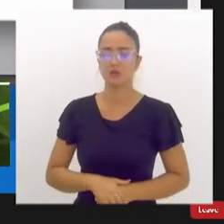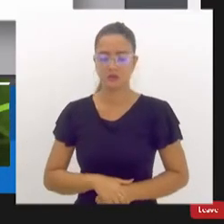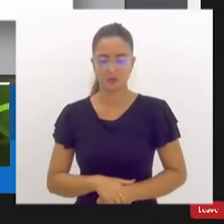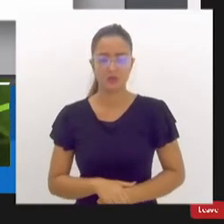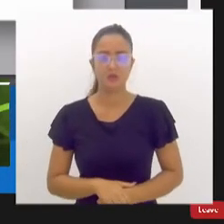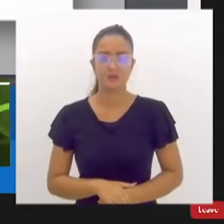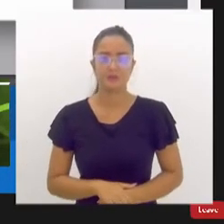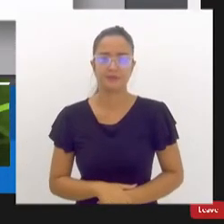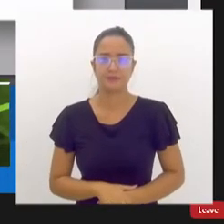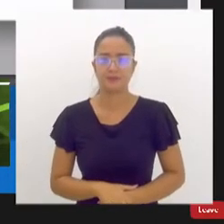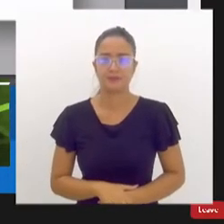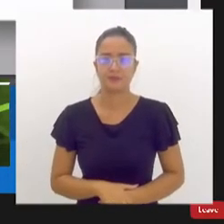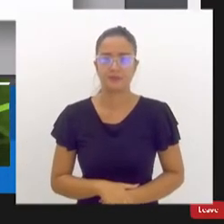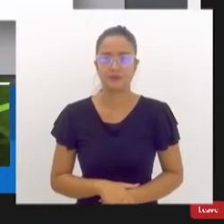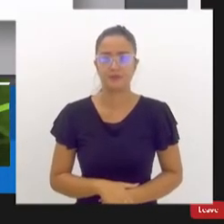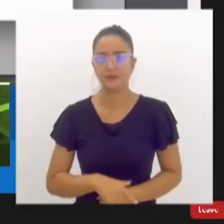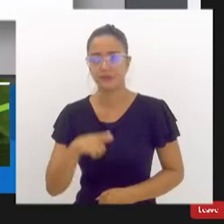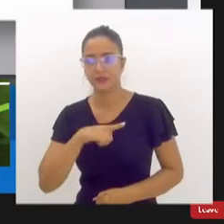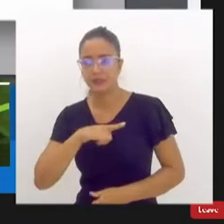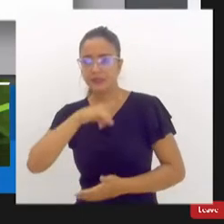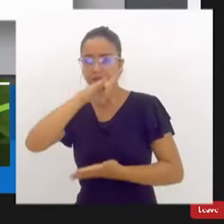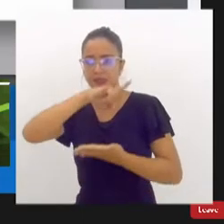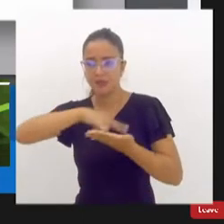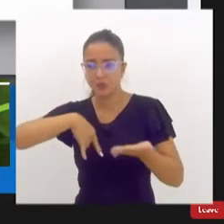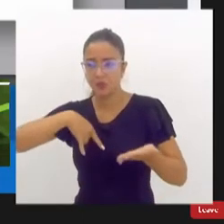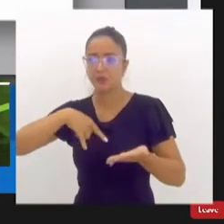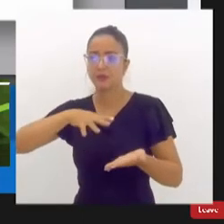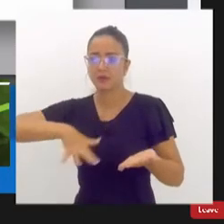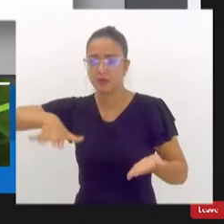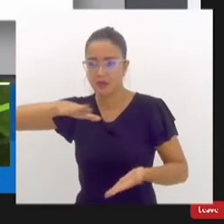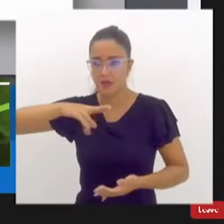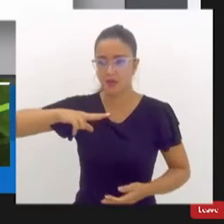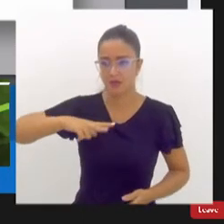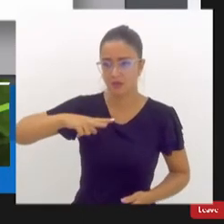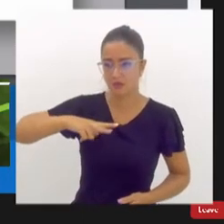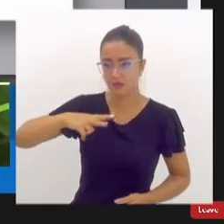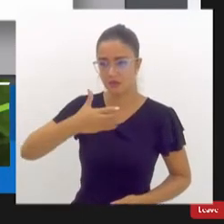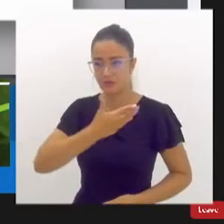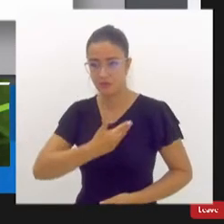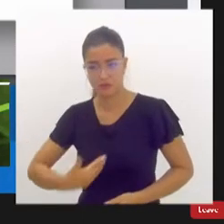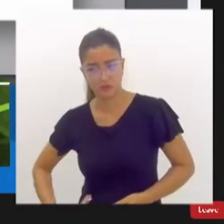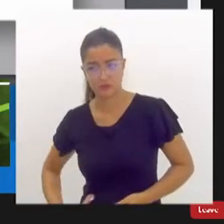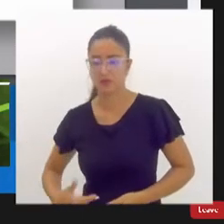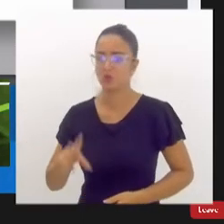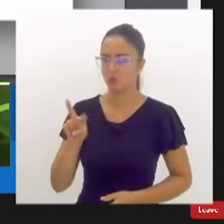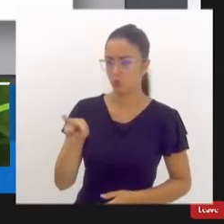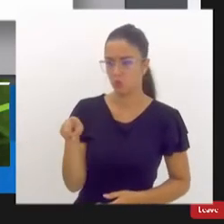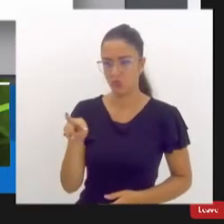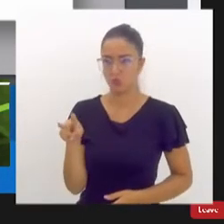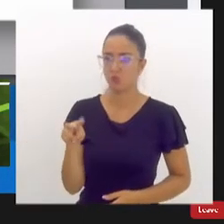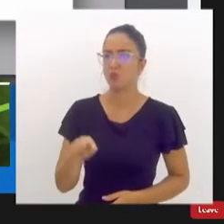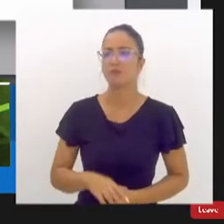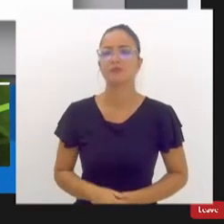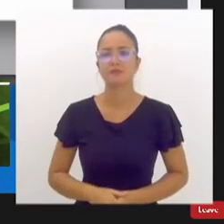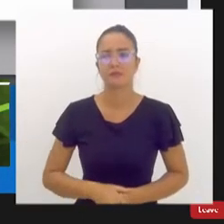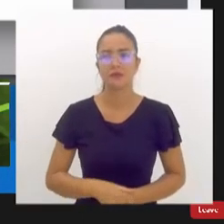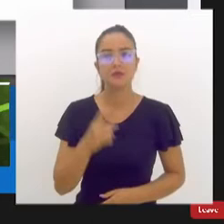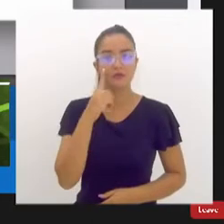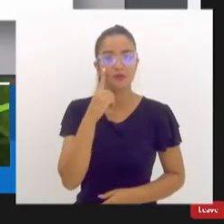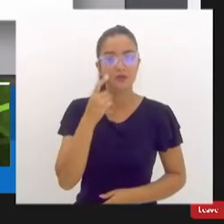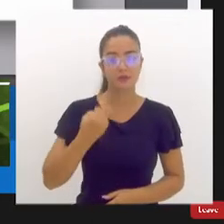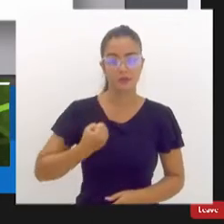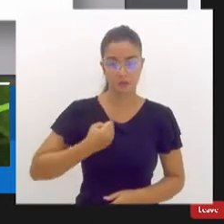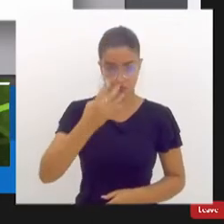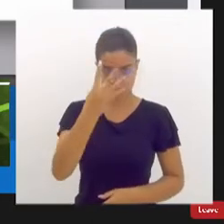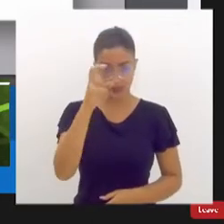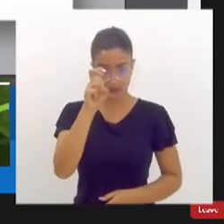adoção desses documentos tanto pela rede pública quanto pela rede privada. Um destaque para o parecer 45, que